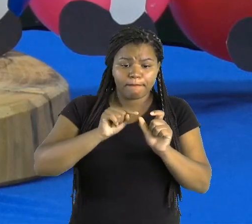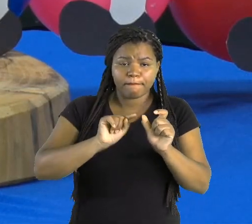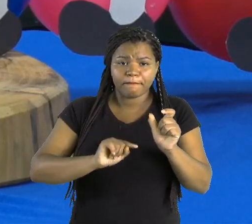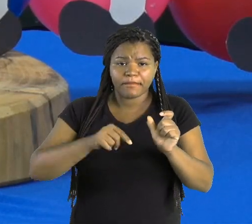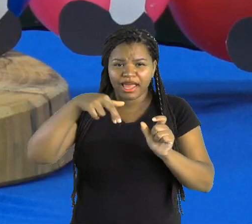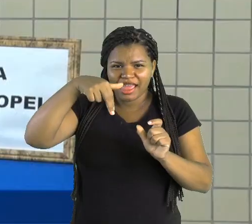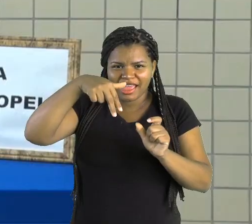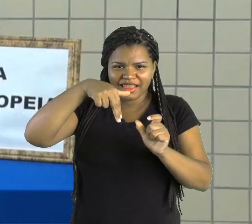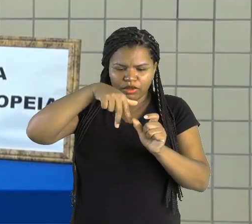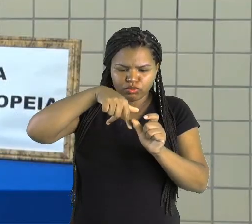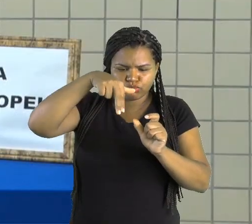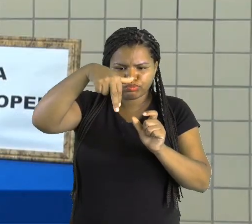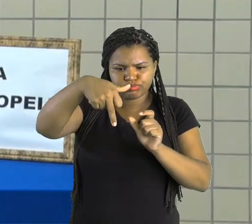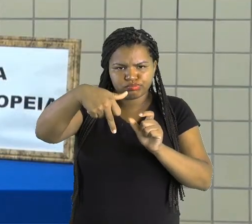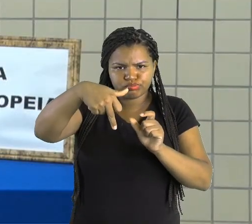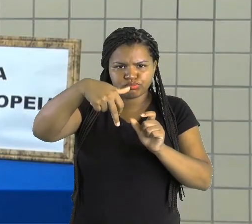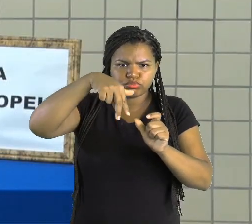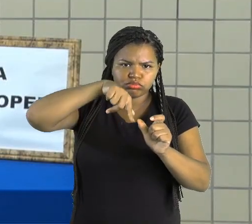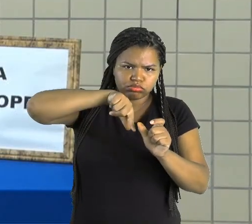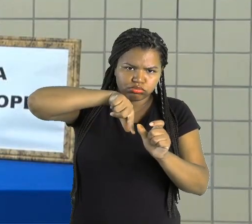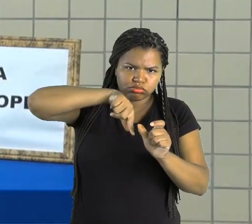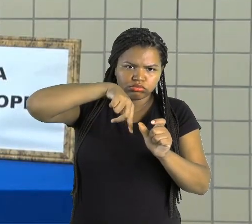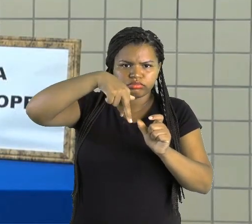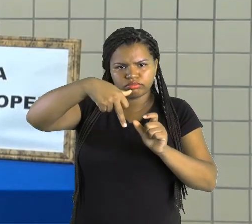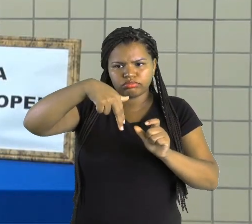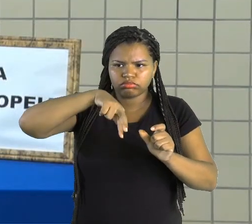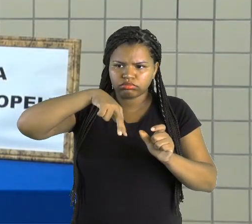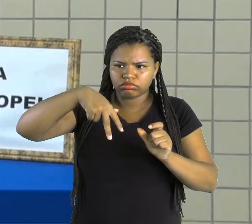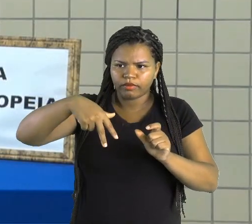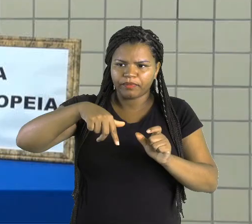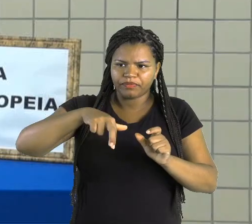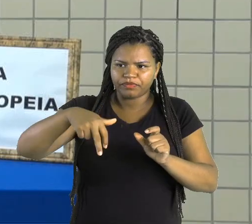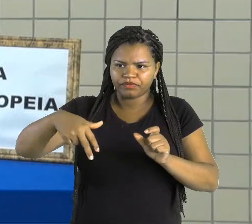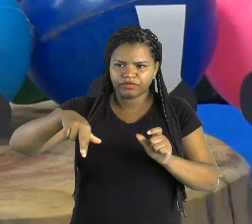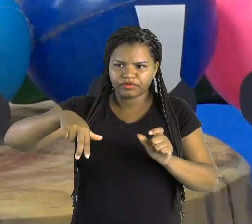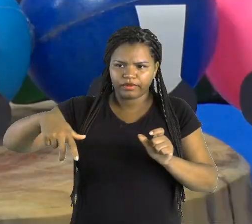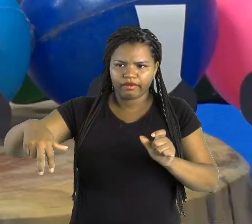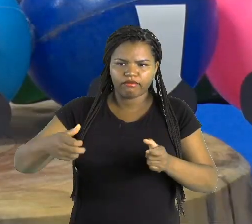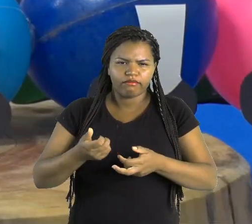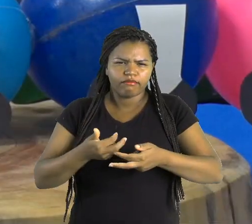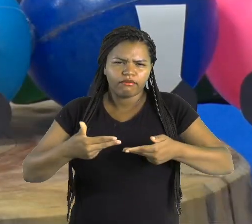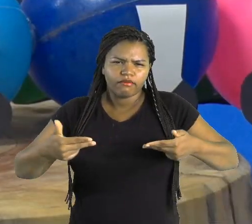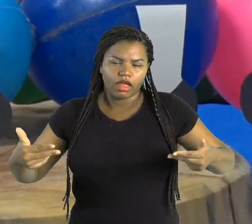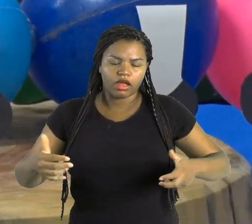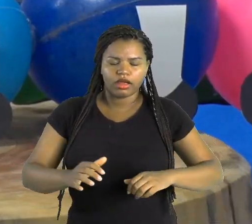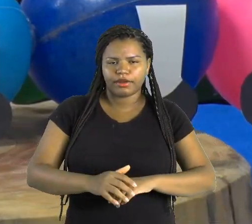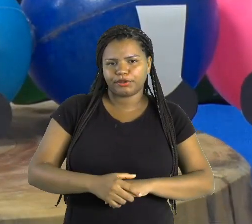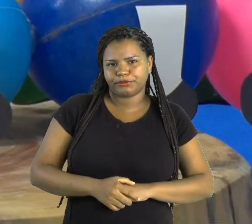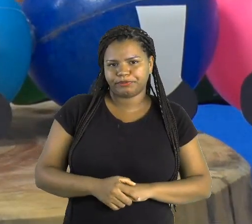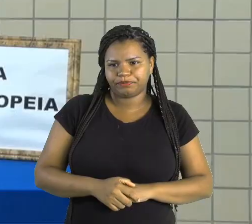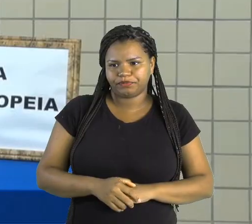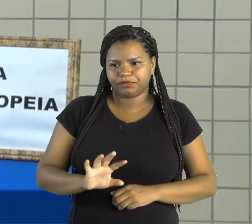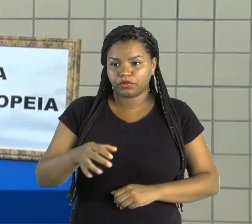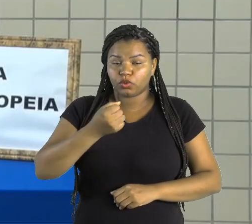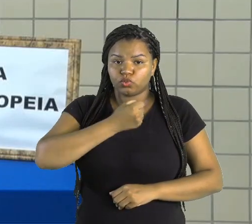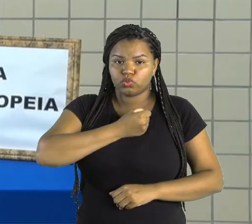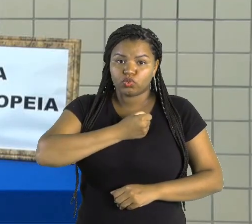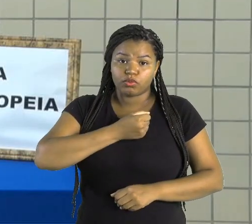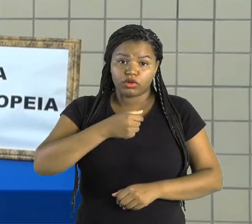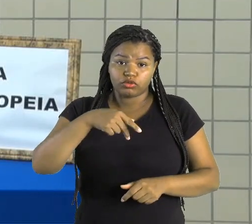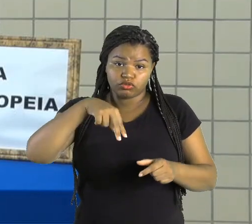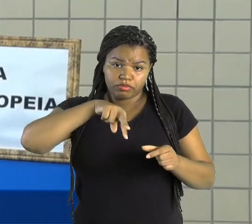seja, é uma pata de um lado e uma pata da outra. Então, o número de pés da